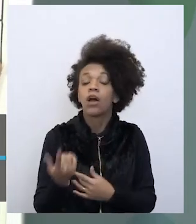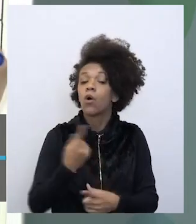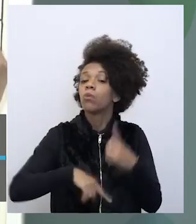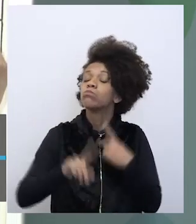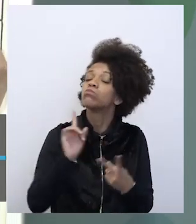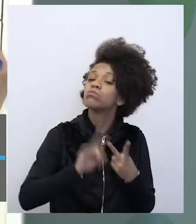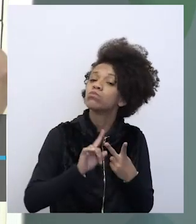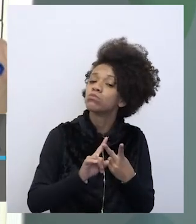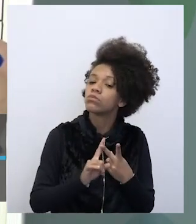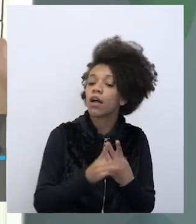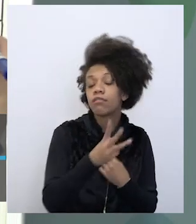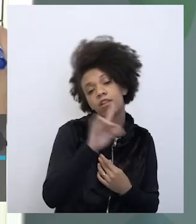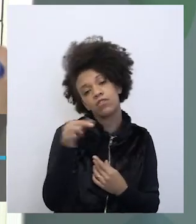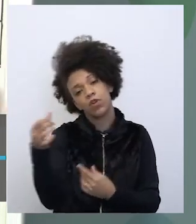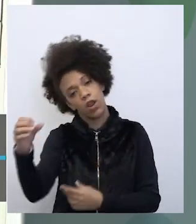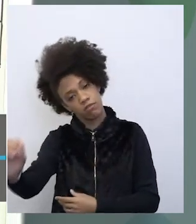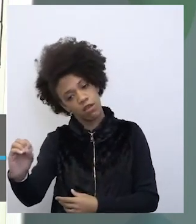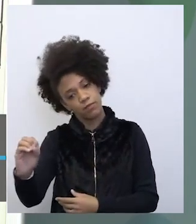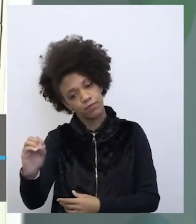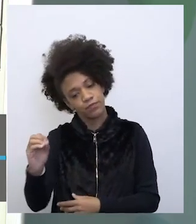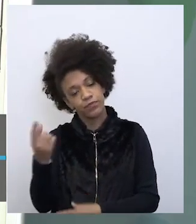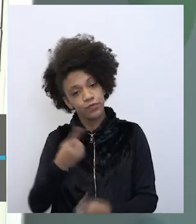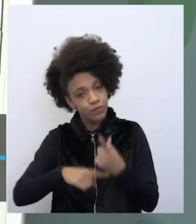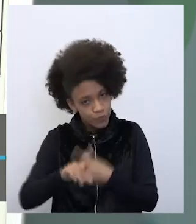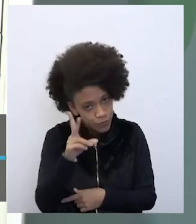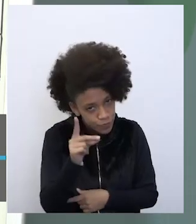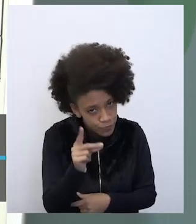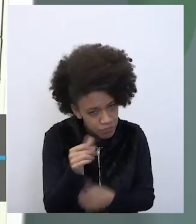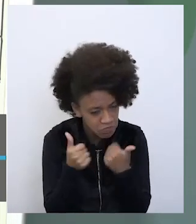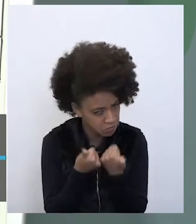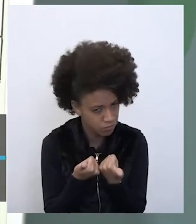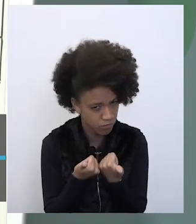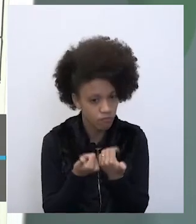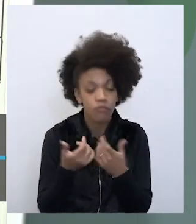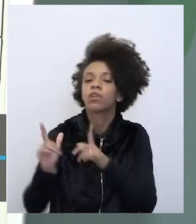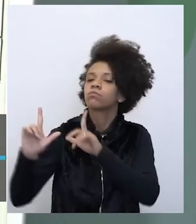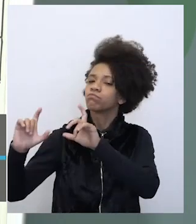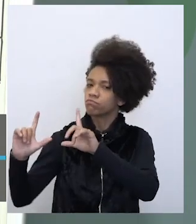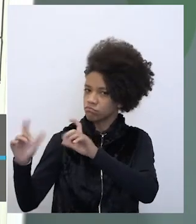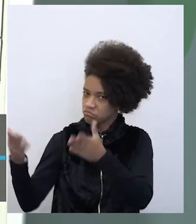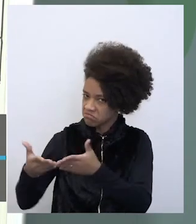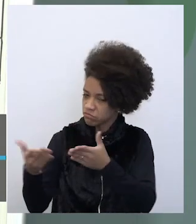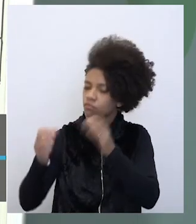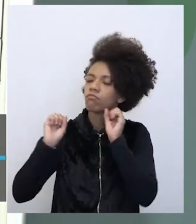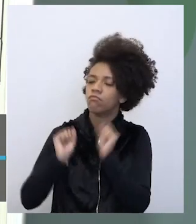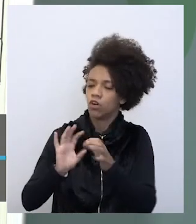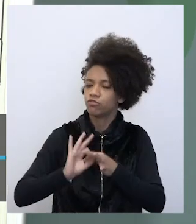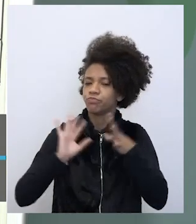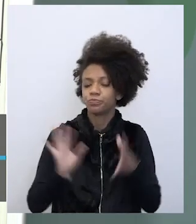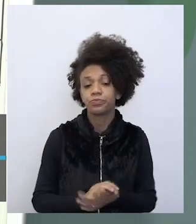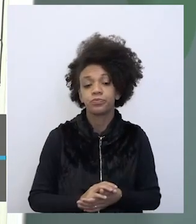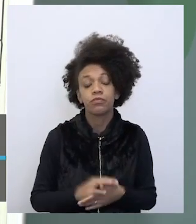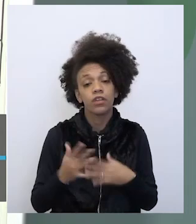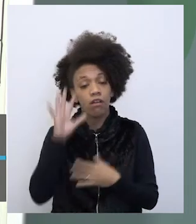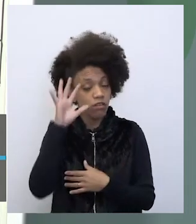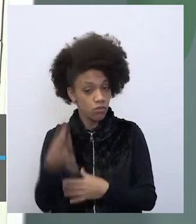e 0. Então, eu formei estes pares ordenados. Tudo bem até aqui? Então, se quiser tirar um print agora dessa tela, pode tirar, que você